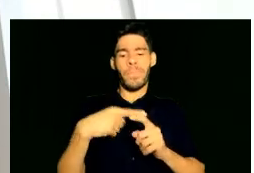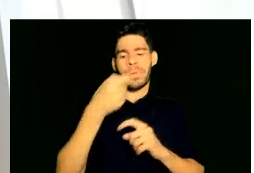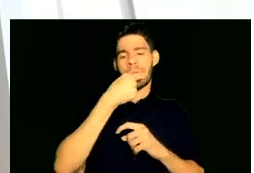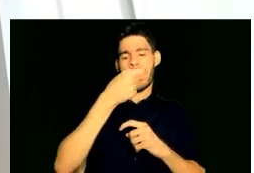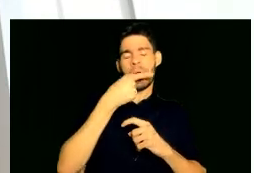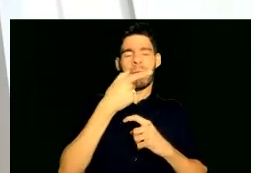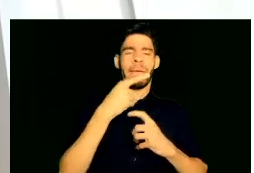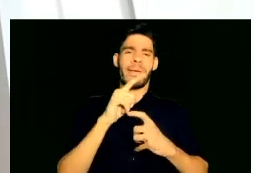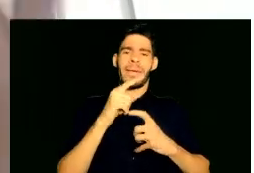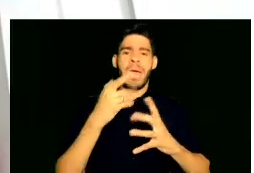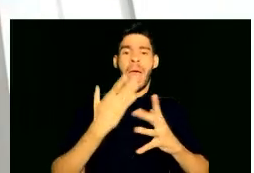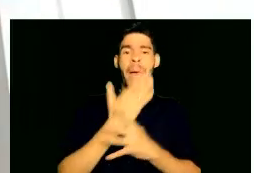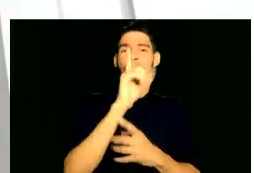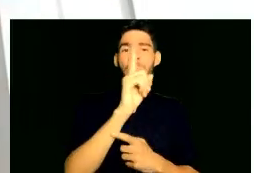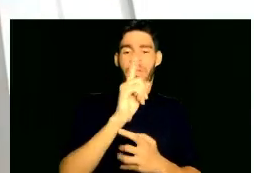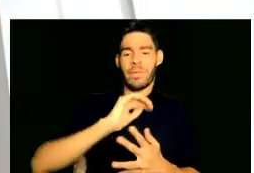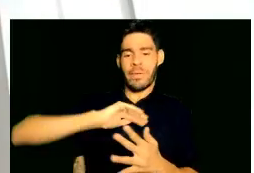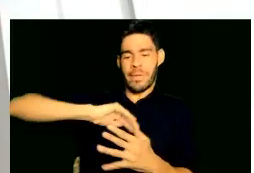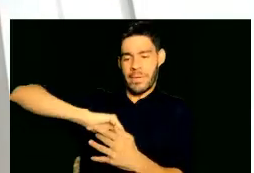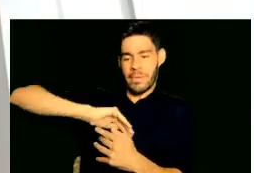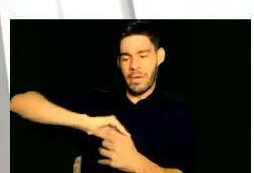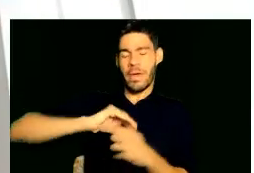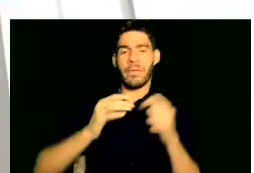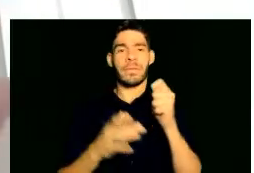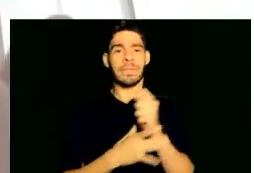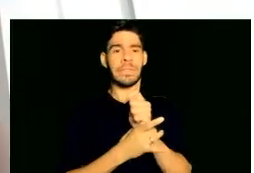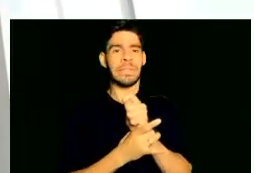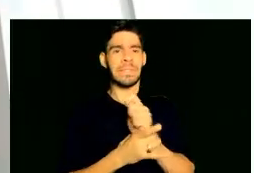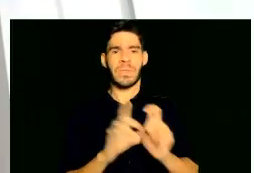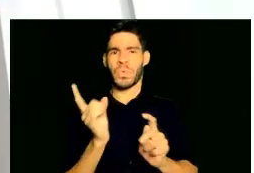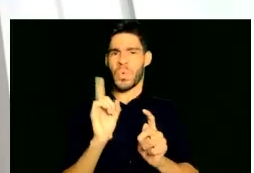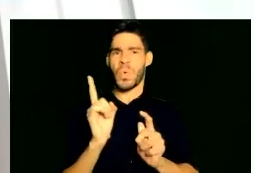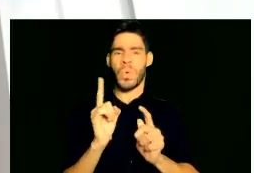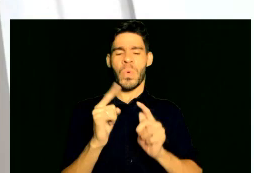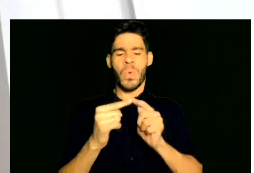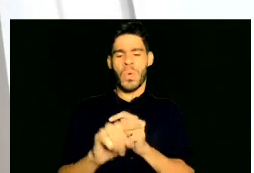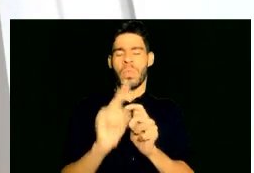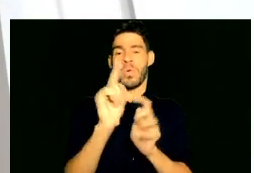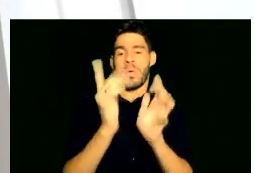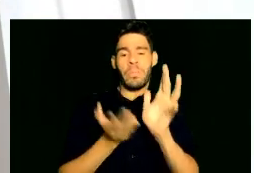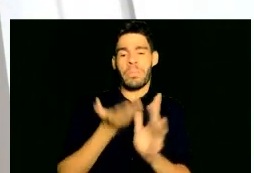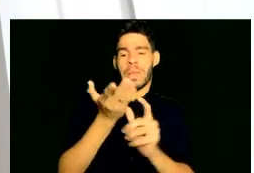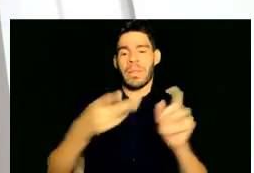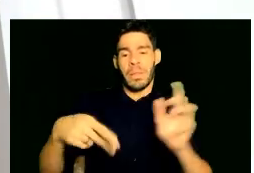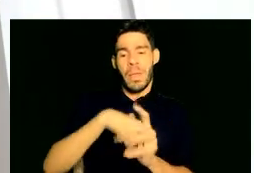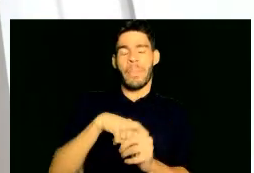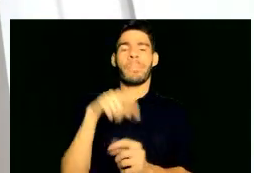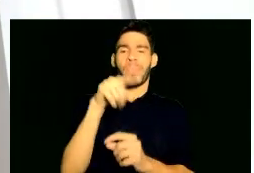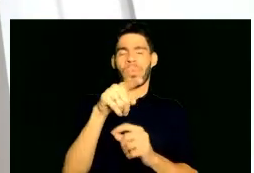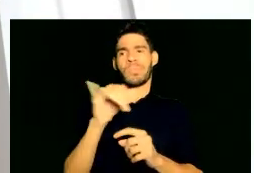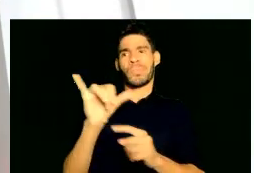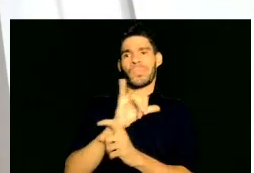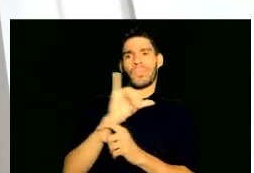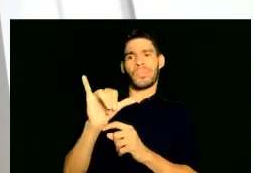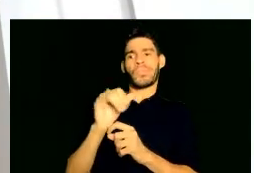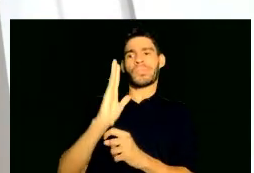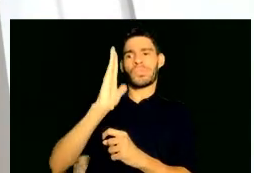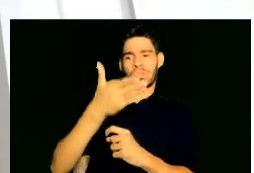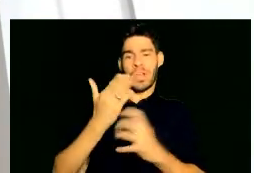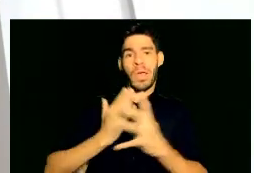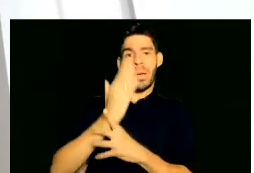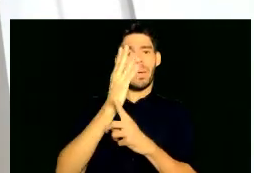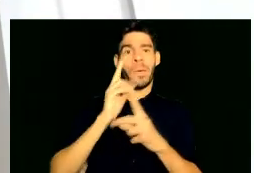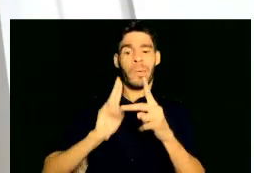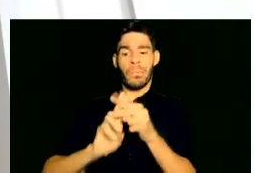incorporados porque são medicamentos, além de caros, não aprovados pela Anvisa, inseguros, inadequados ao tratamento específico ou com